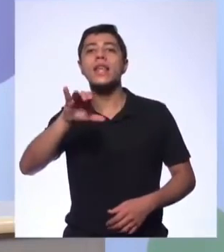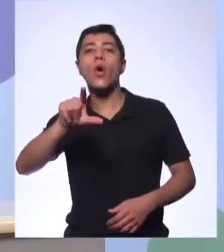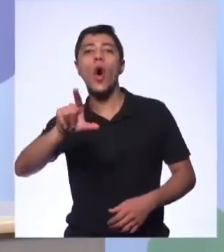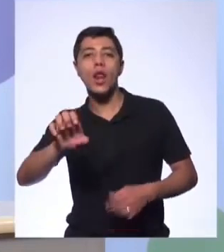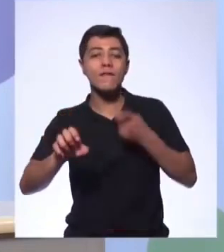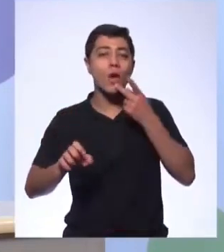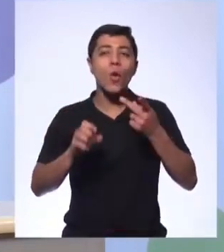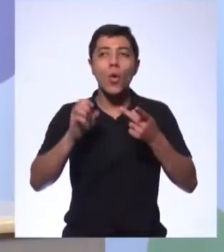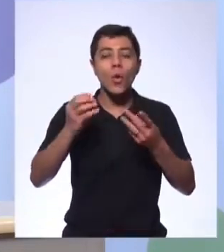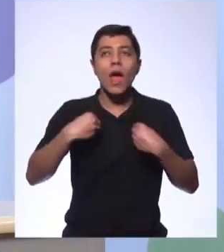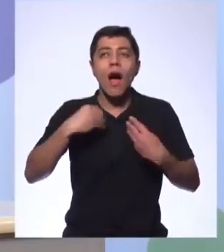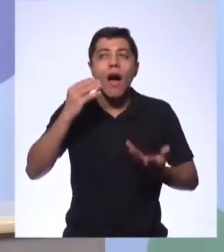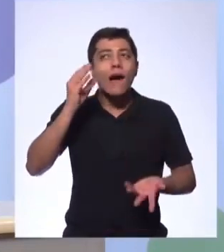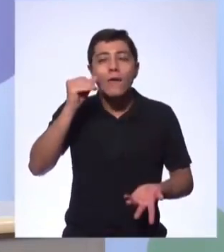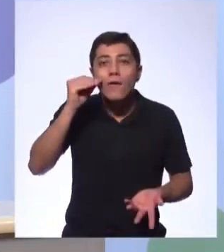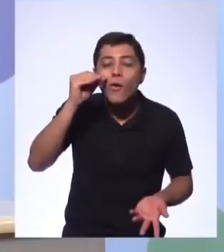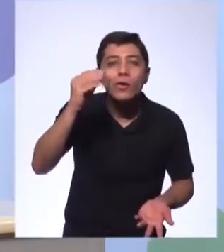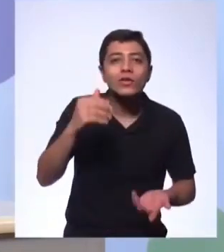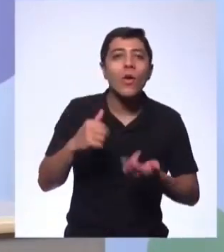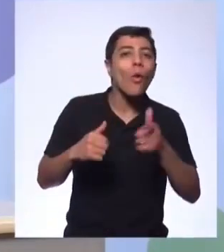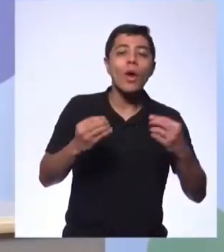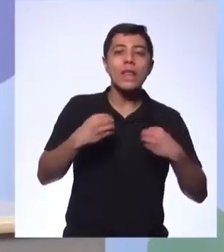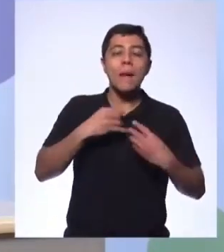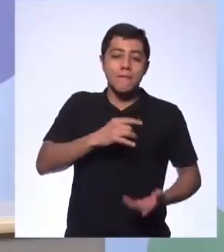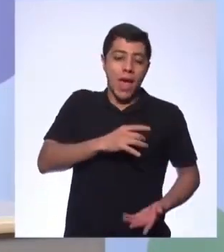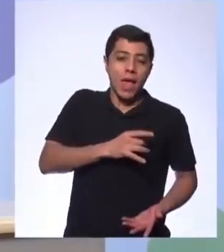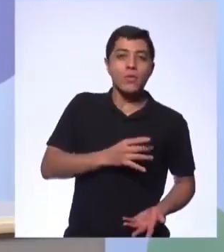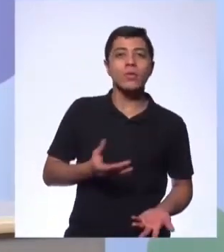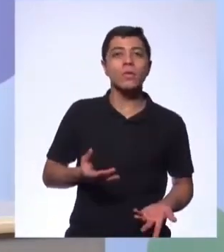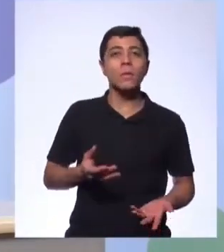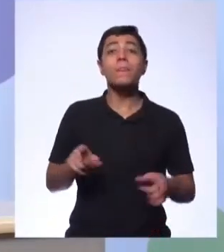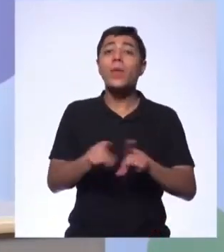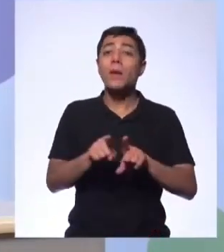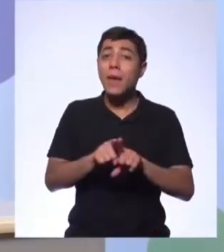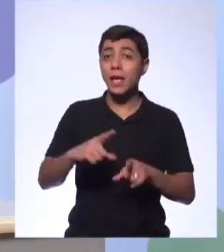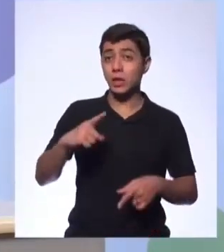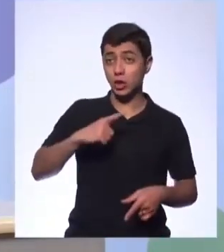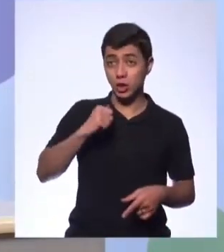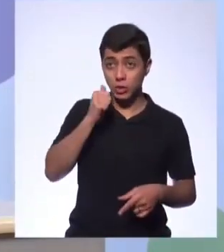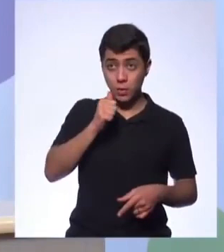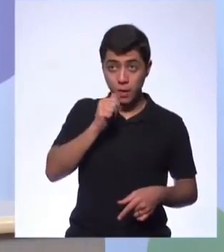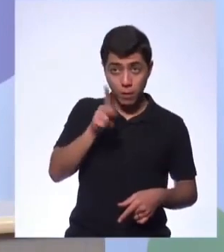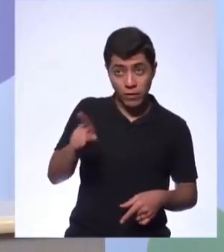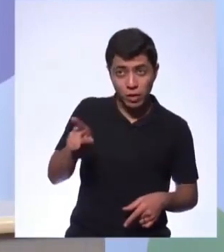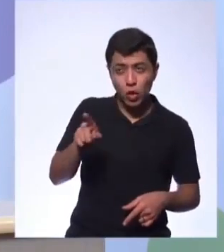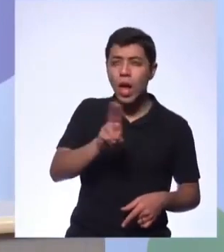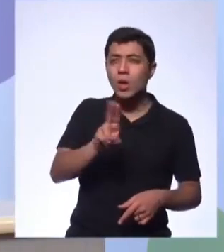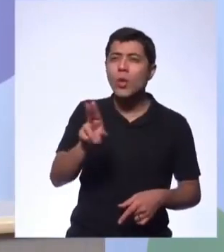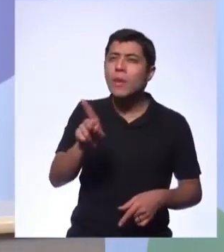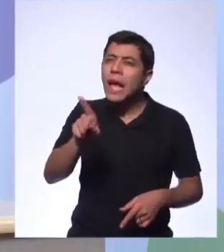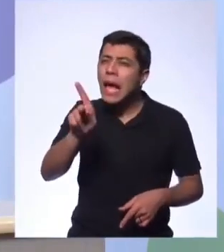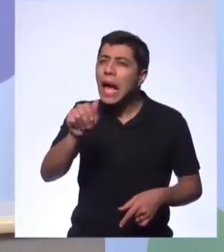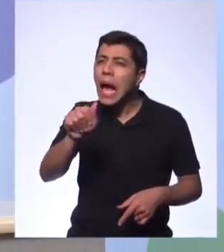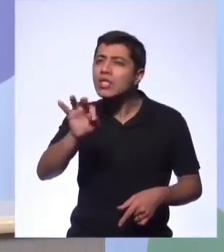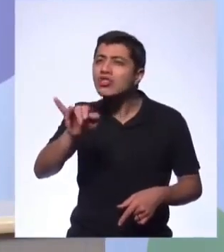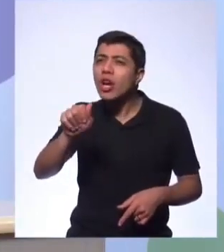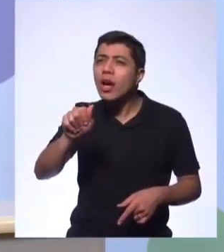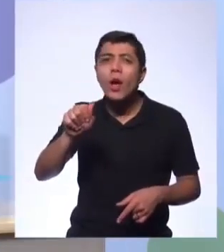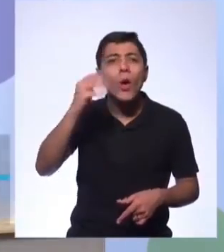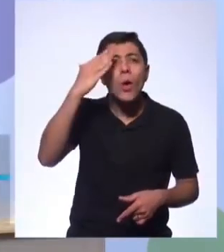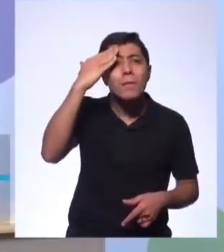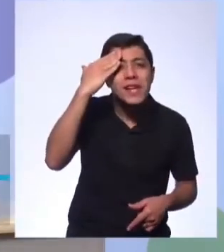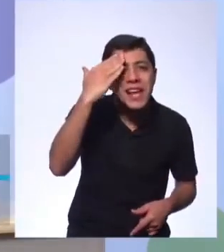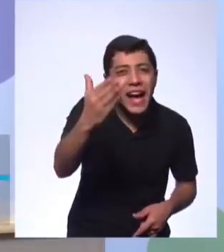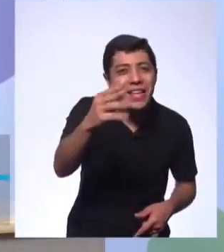nesses sentimentos. Agora tem uma professora aqui que deu Por favor. professora Nossa, que legal. Kátia, acho que é Kátia. Obrigada, Kátia, pela